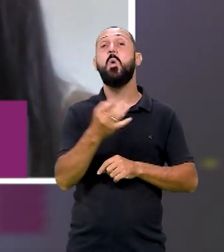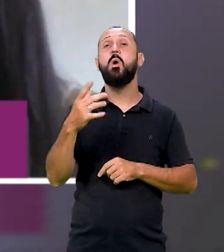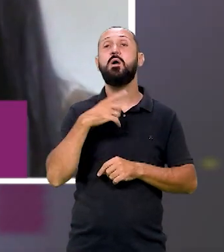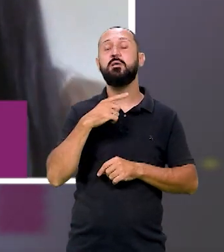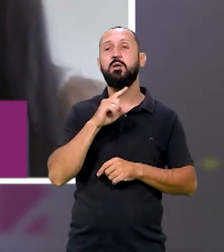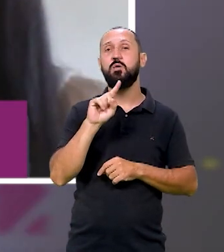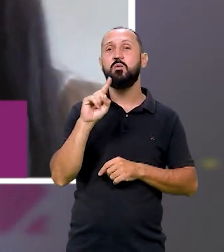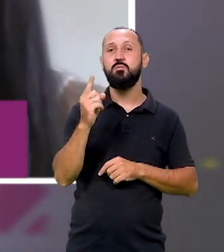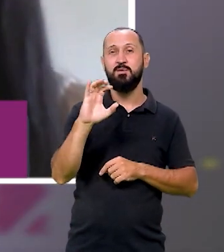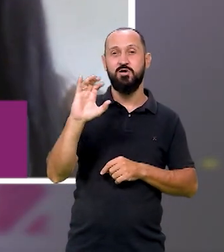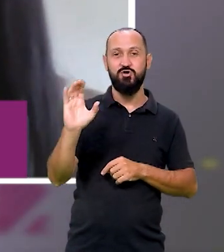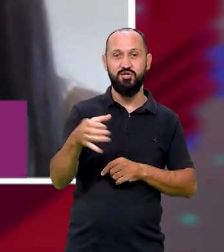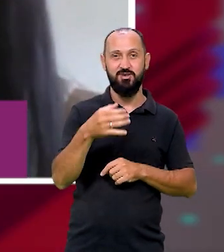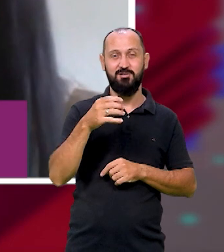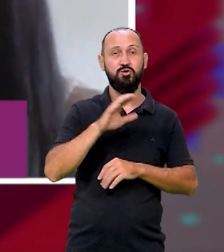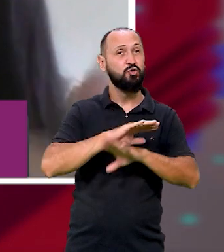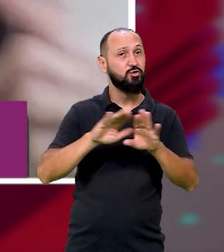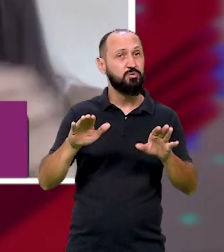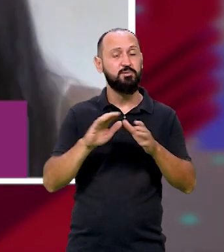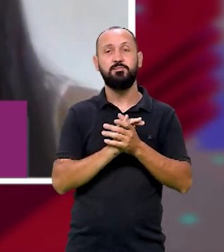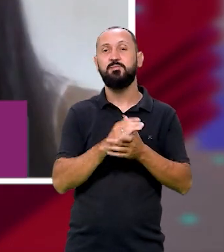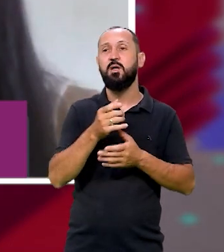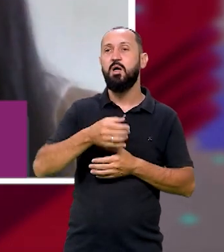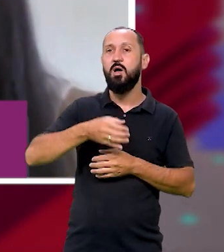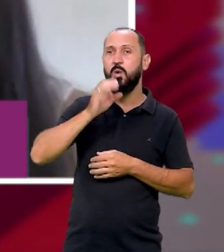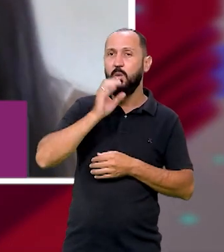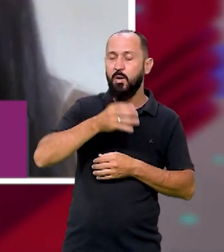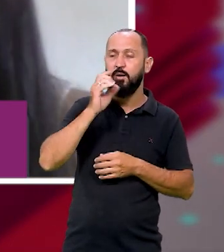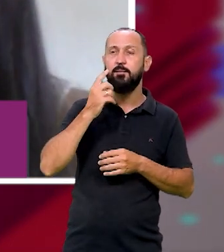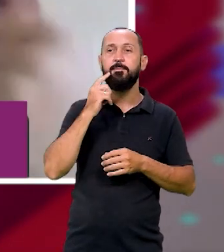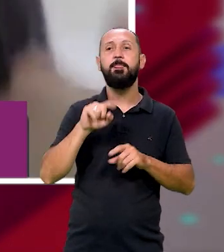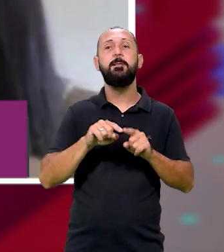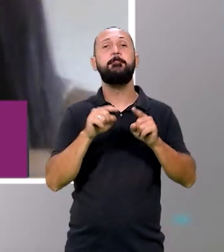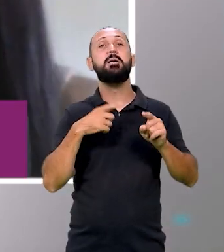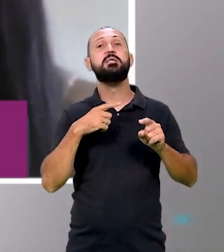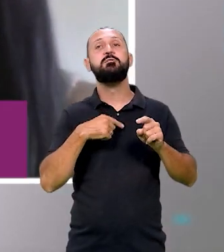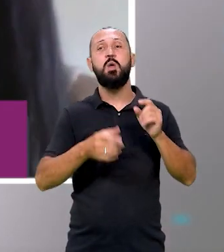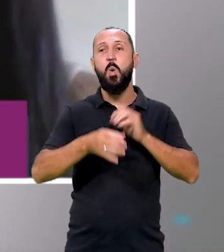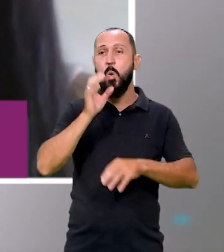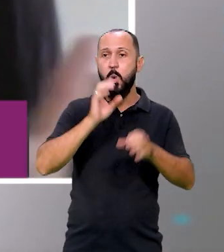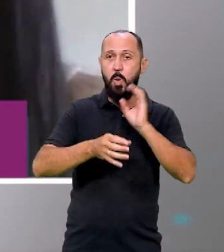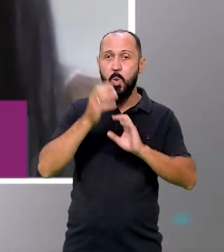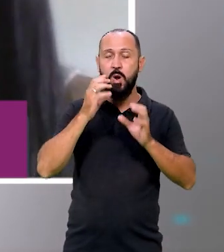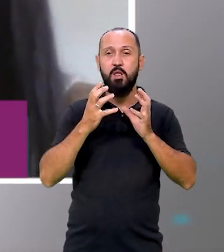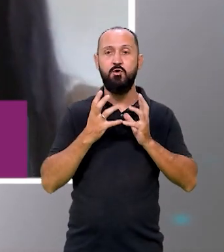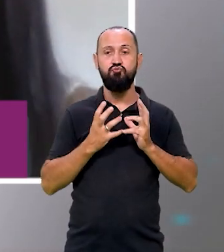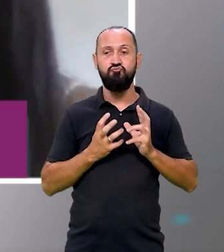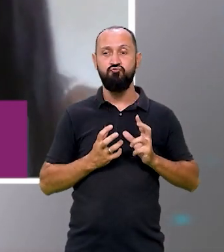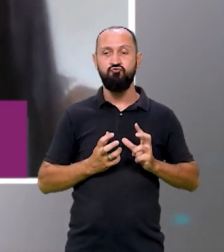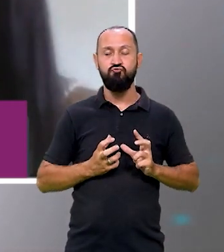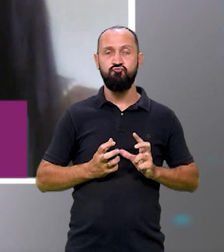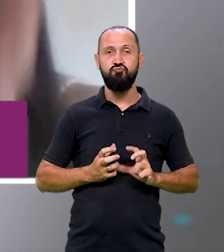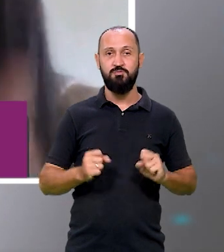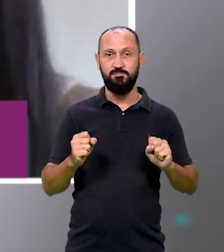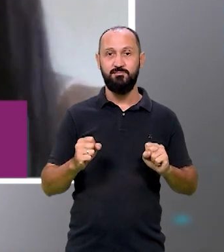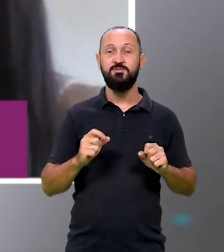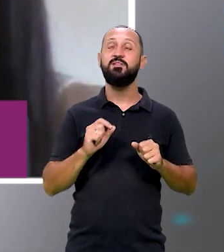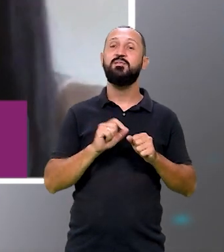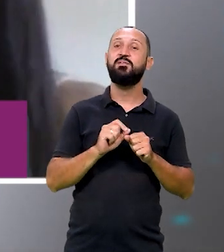uma quantidade que é uma xícara, tá? E ao invés de hidratar, ele hidrata, porém, se você tomar muito, ele é diurético e